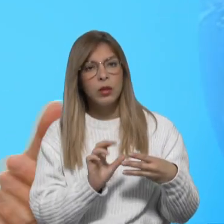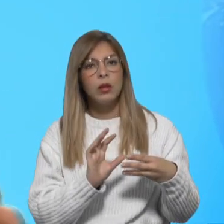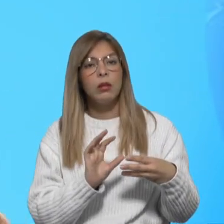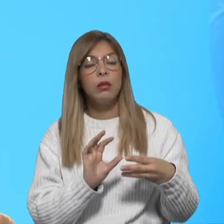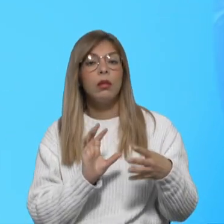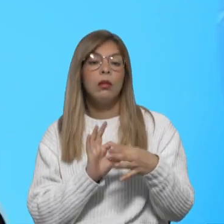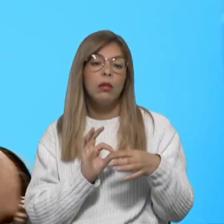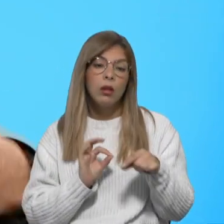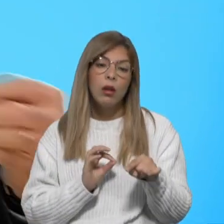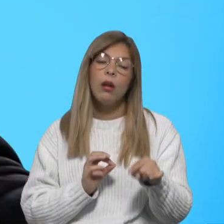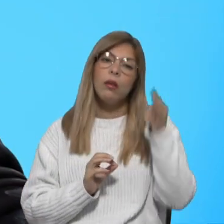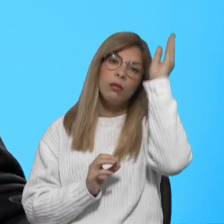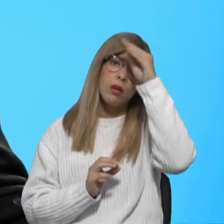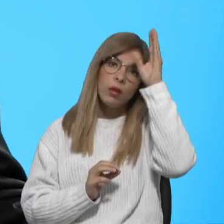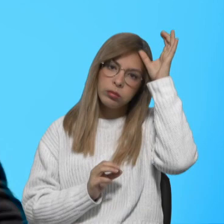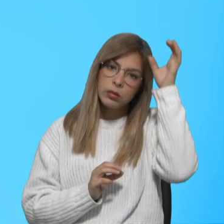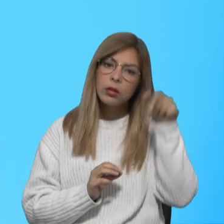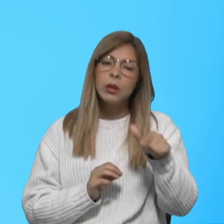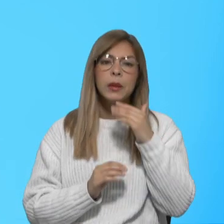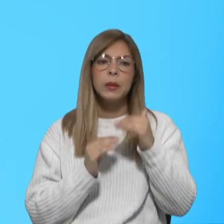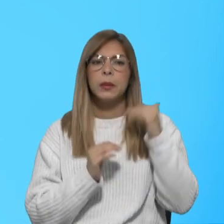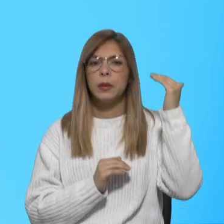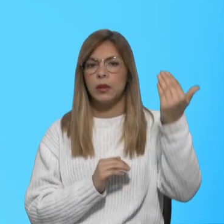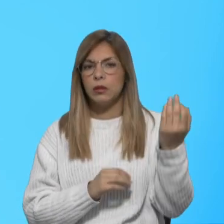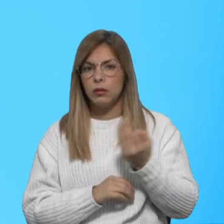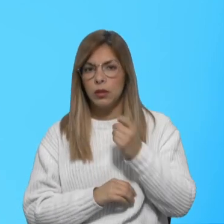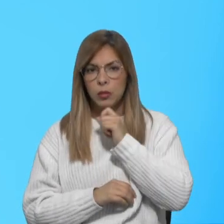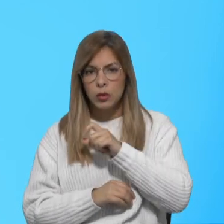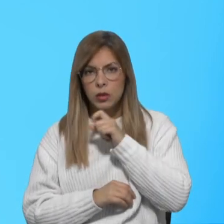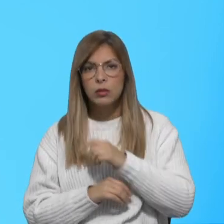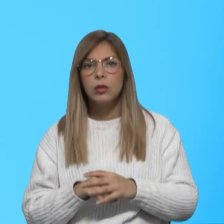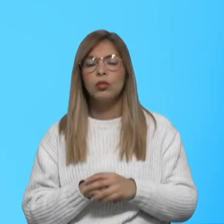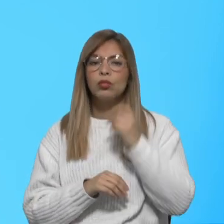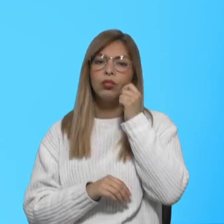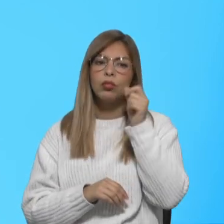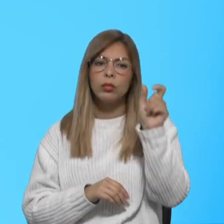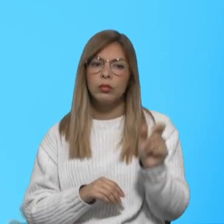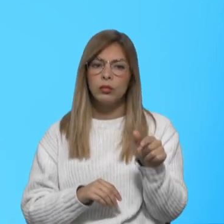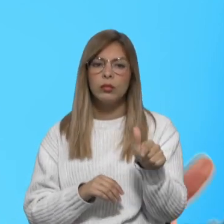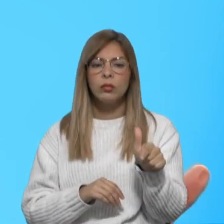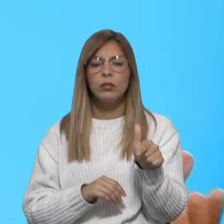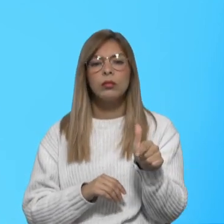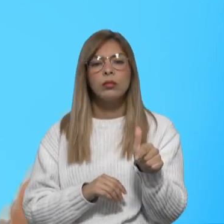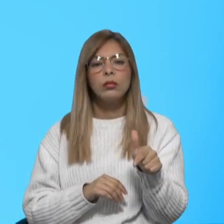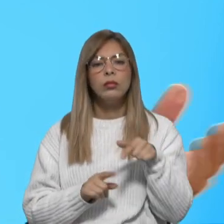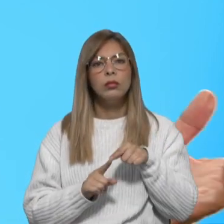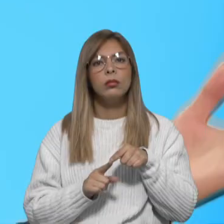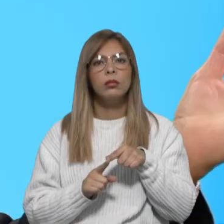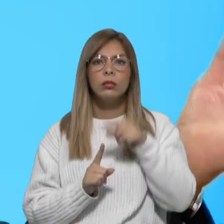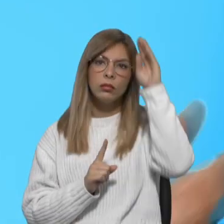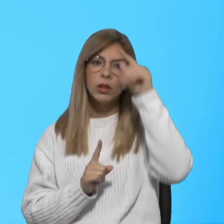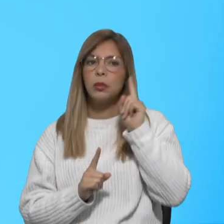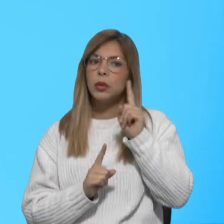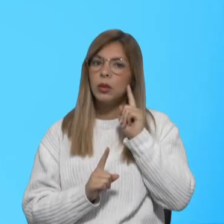artificial, significa-se ultra-atualizados. O professor Arlindo Oliveira lançou agora um livro, Inteligência Artificial Generativa, muito